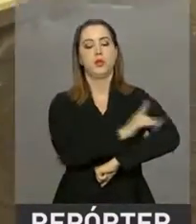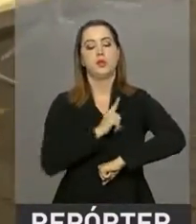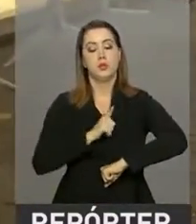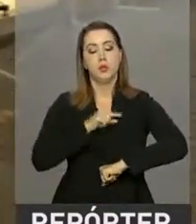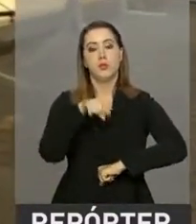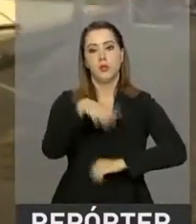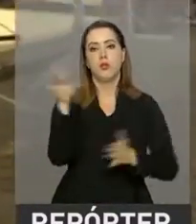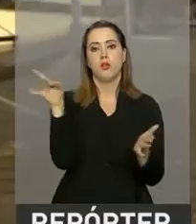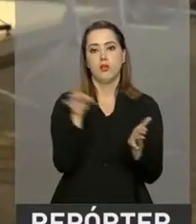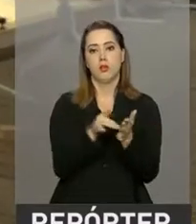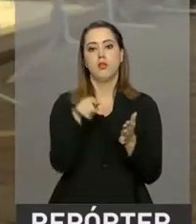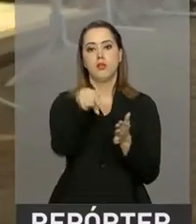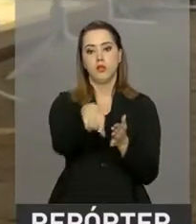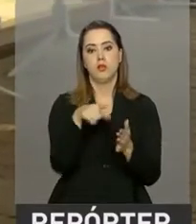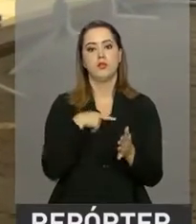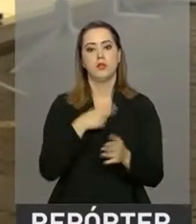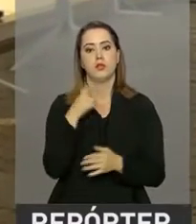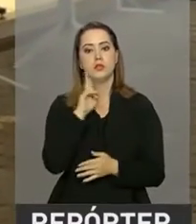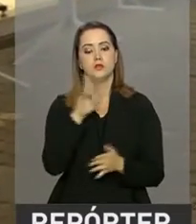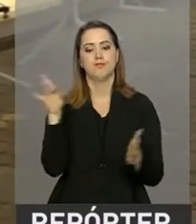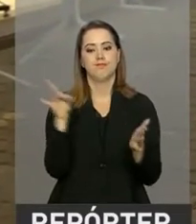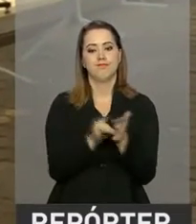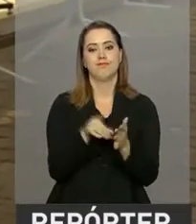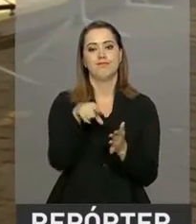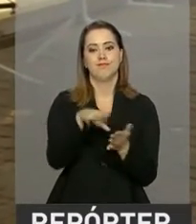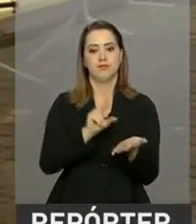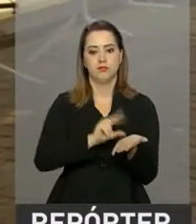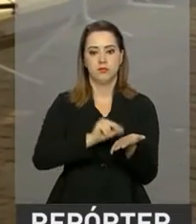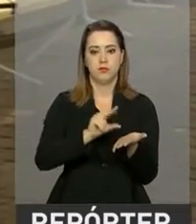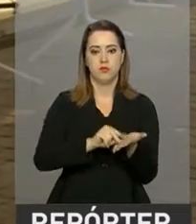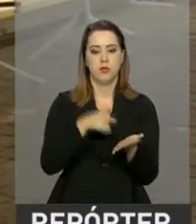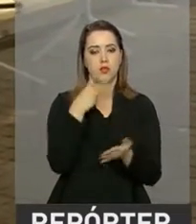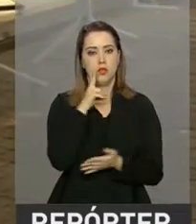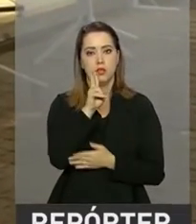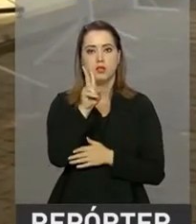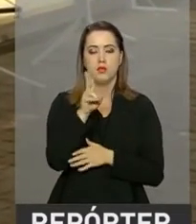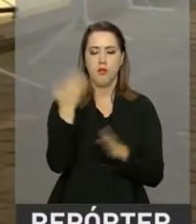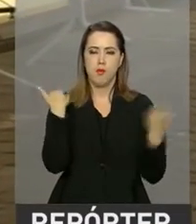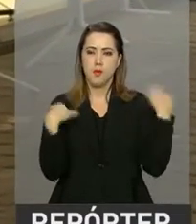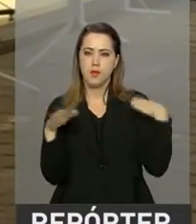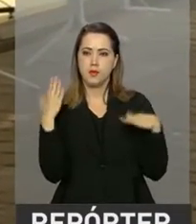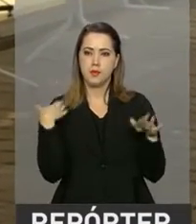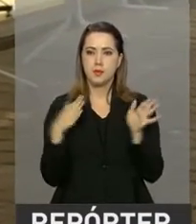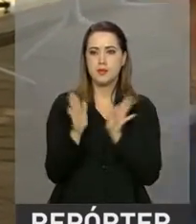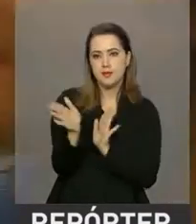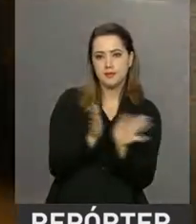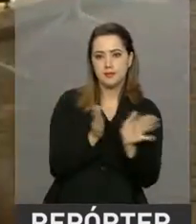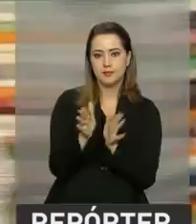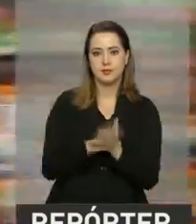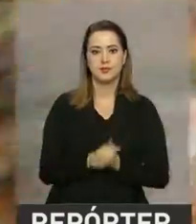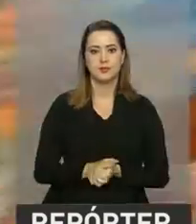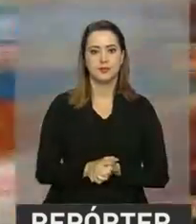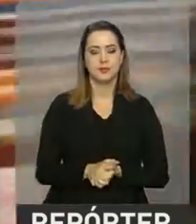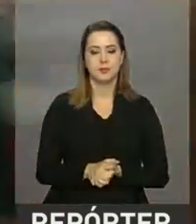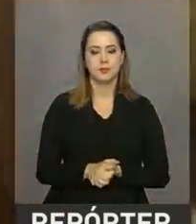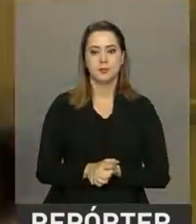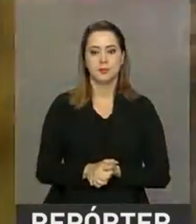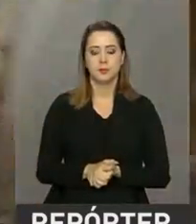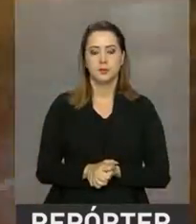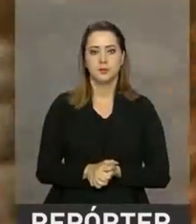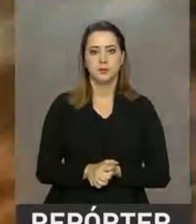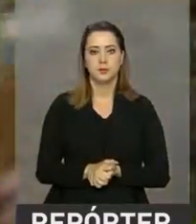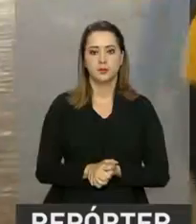está escrito aqui no aplicativo, a gente confirmou na Feira de São Cristóvão. Vamos continuar nosso passeio da acessibilidade?